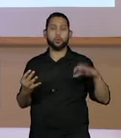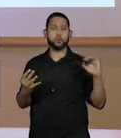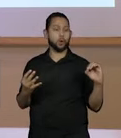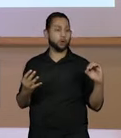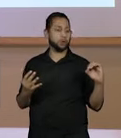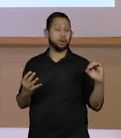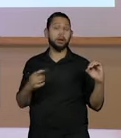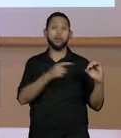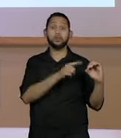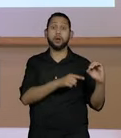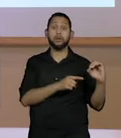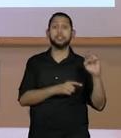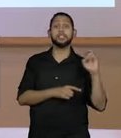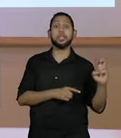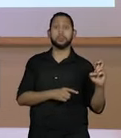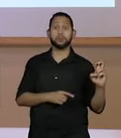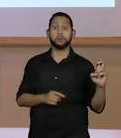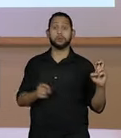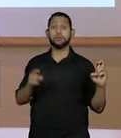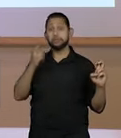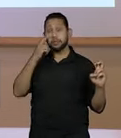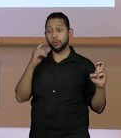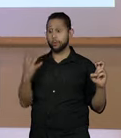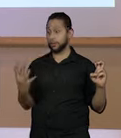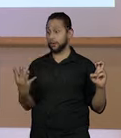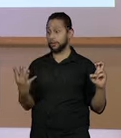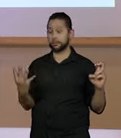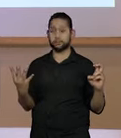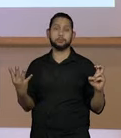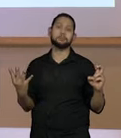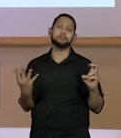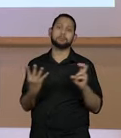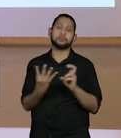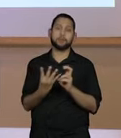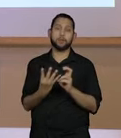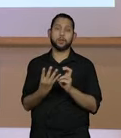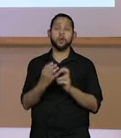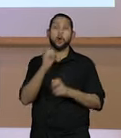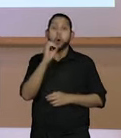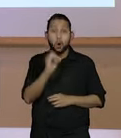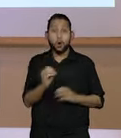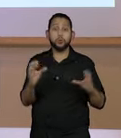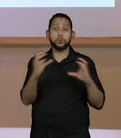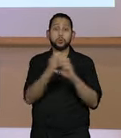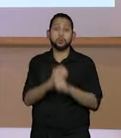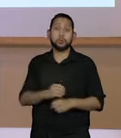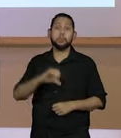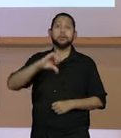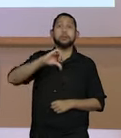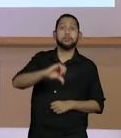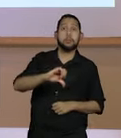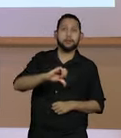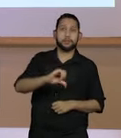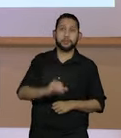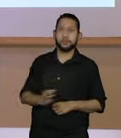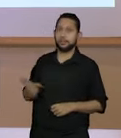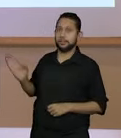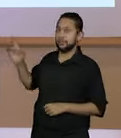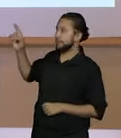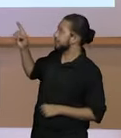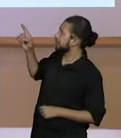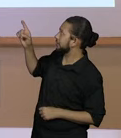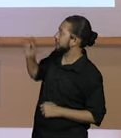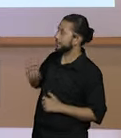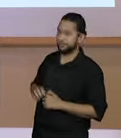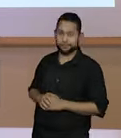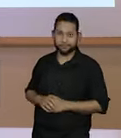Porém, aqui no sulfato, nós temos 4 átomos de oxigênio. Então, somando 5 vezes